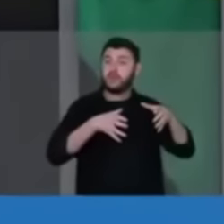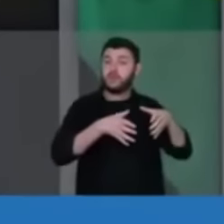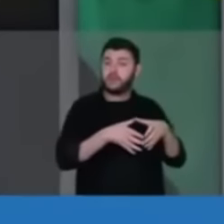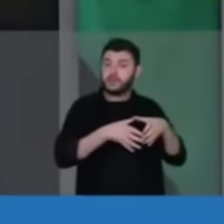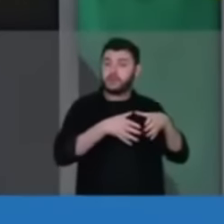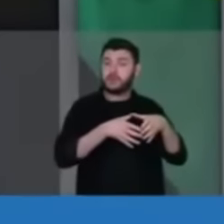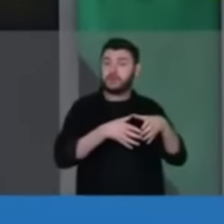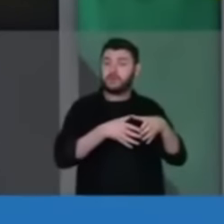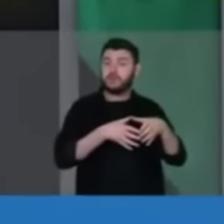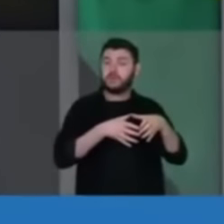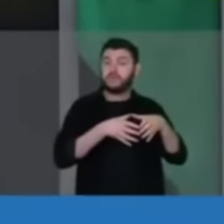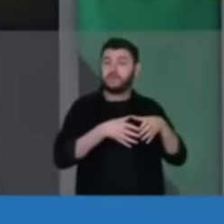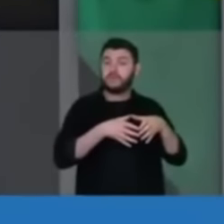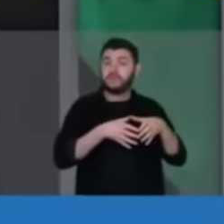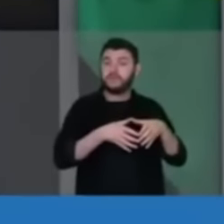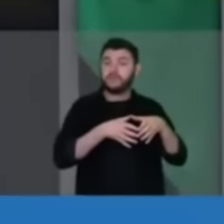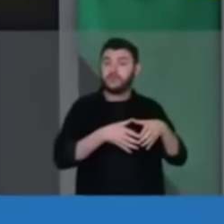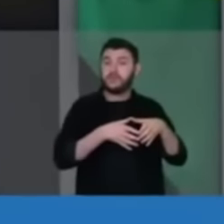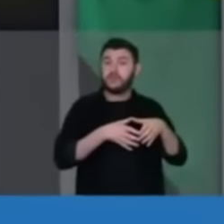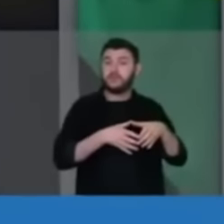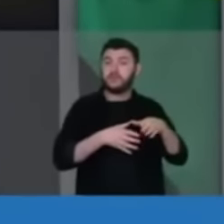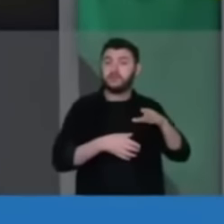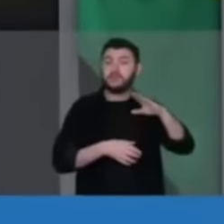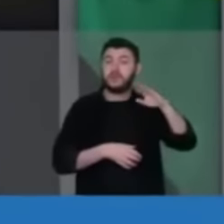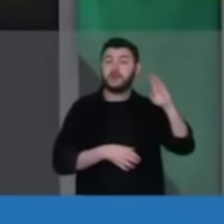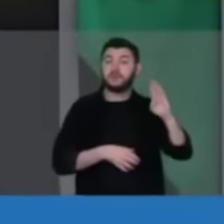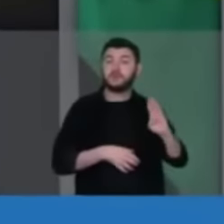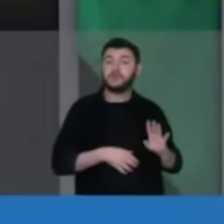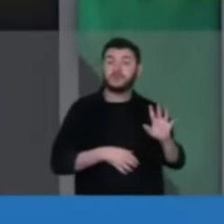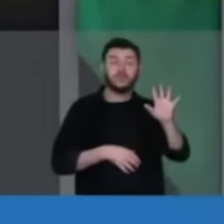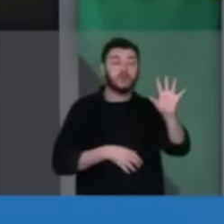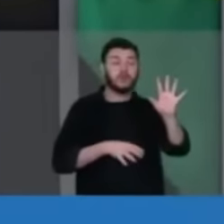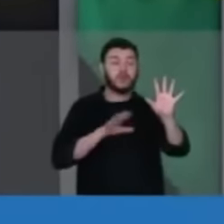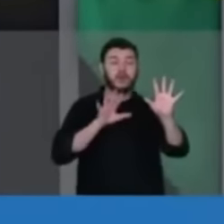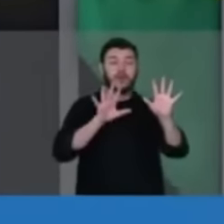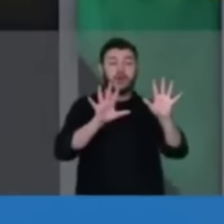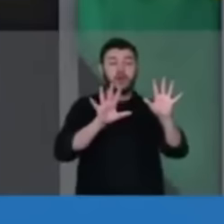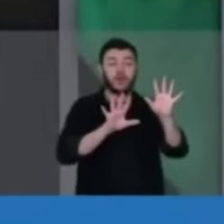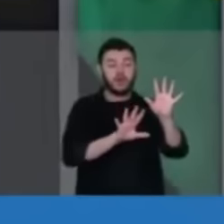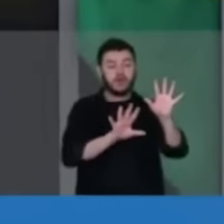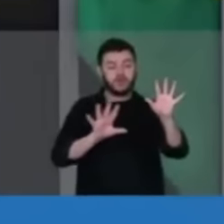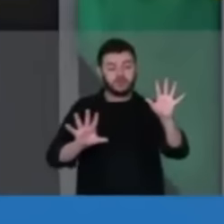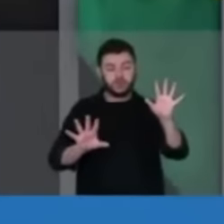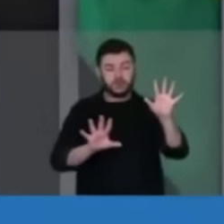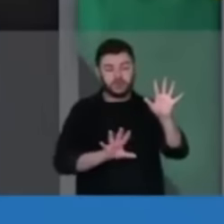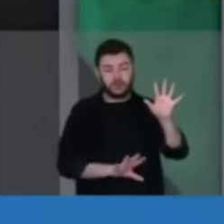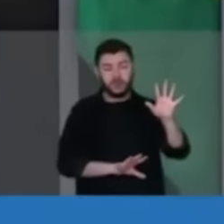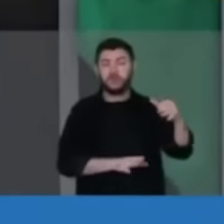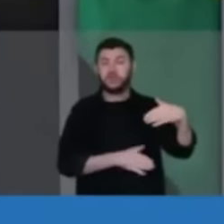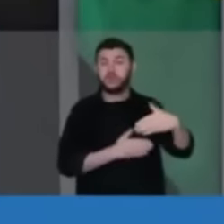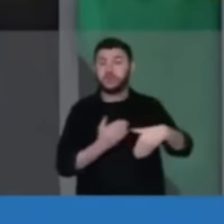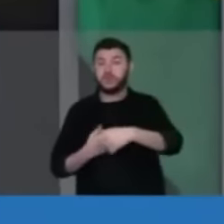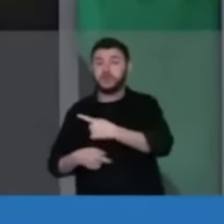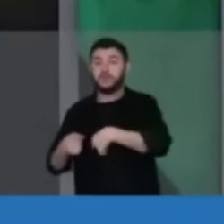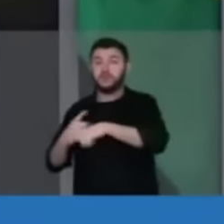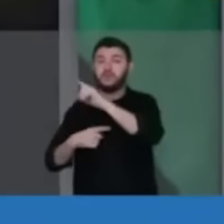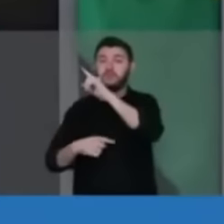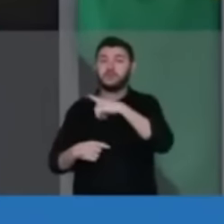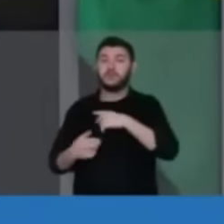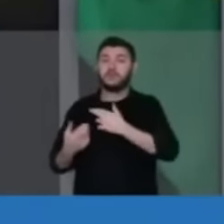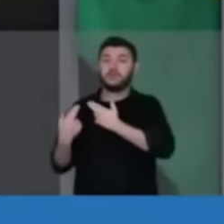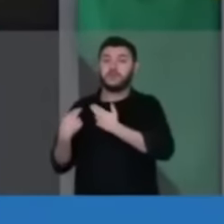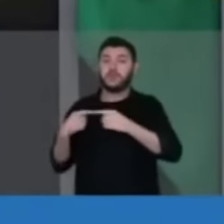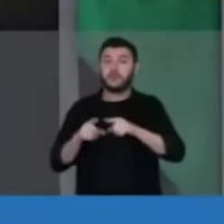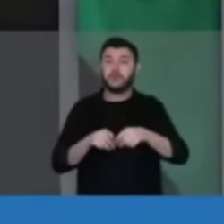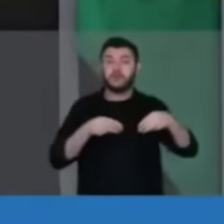Regional que está feto a minha comissão Ministério da Integração Nacional Ministério da cidade Ministério